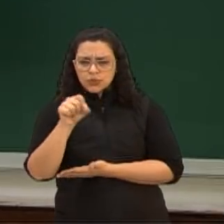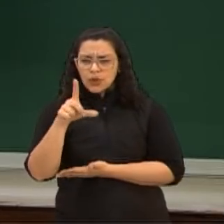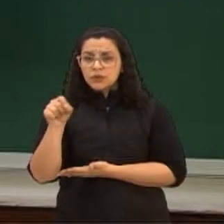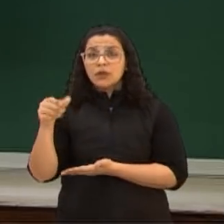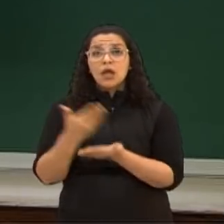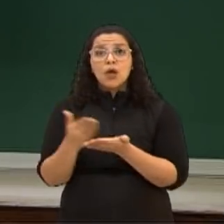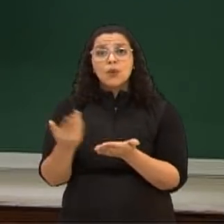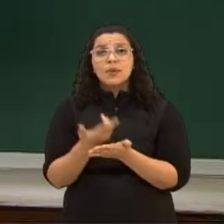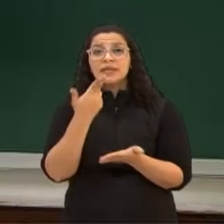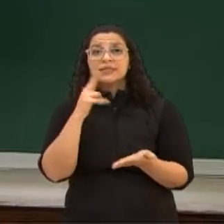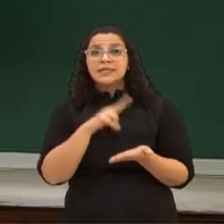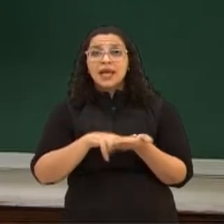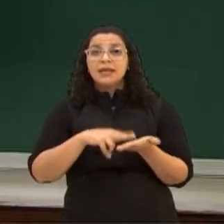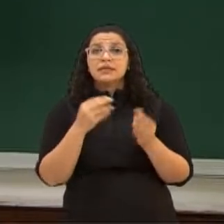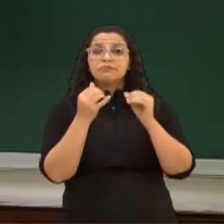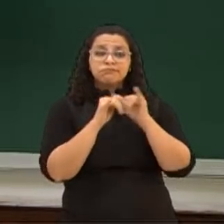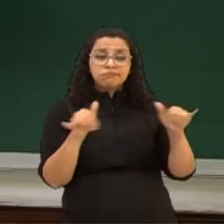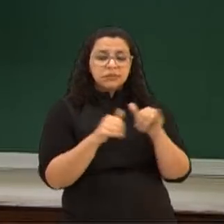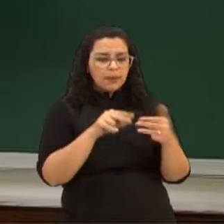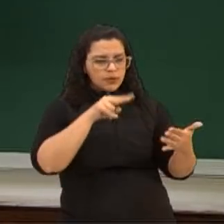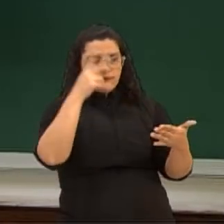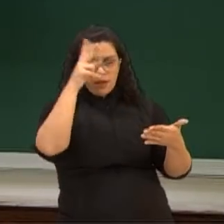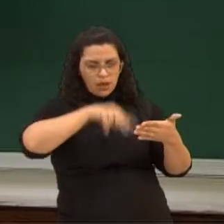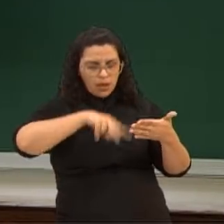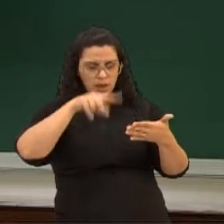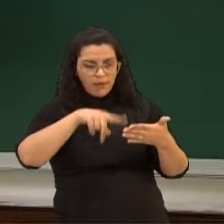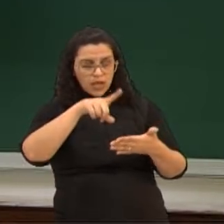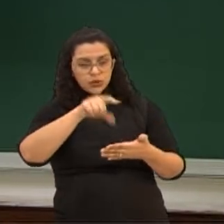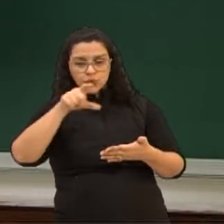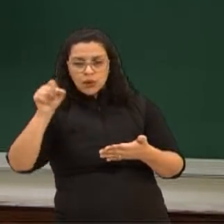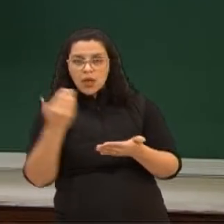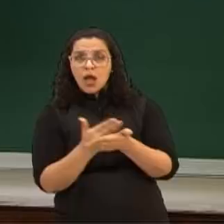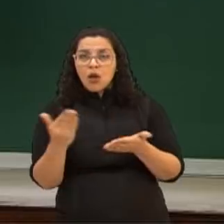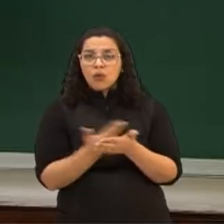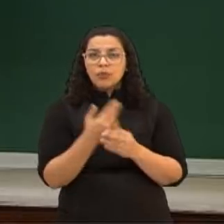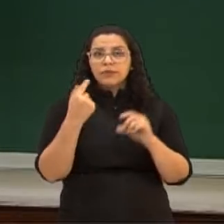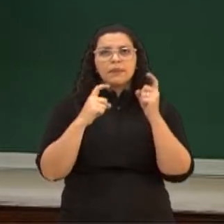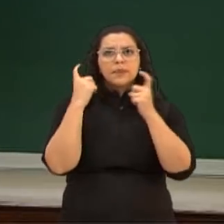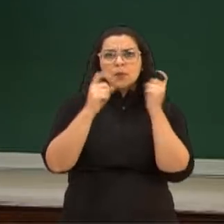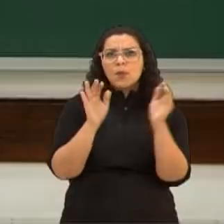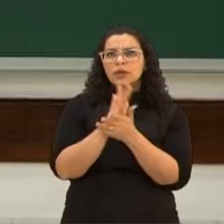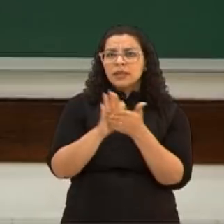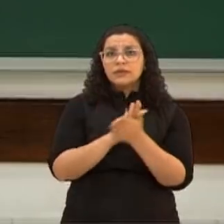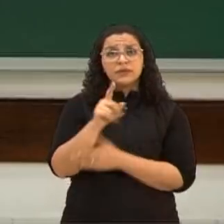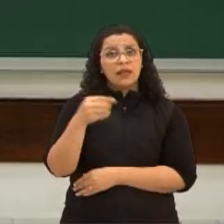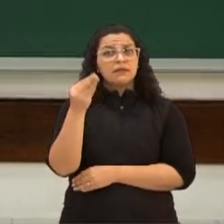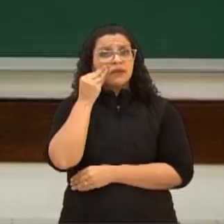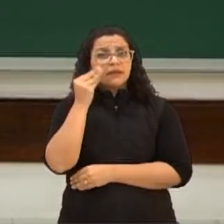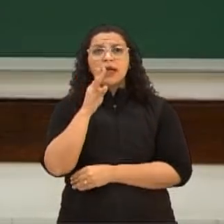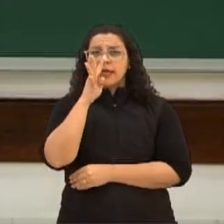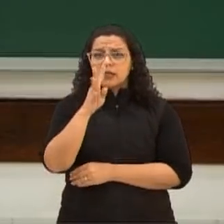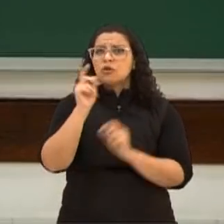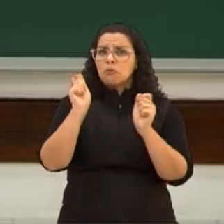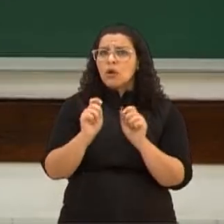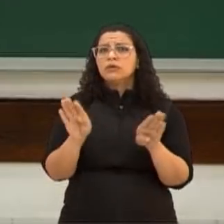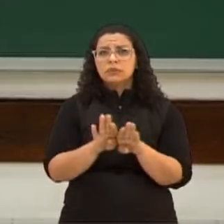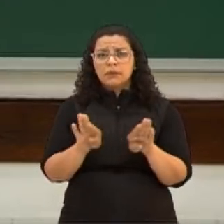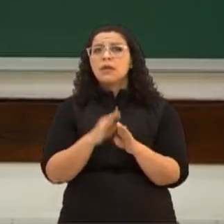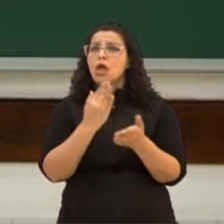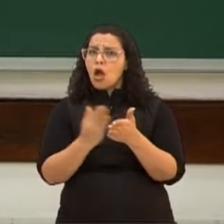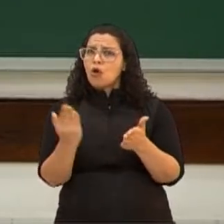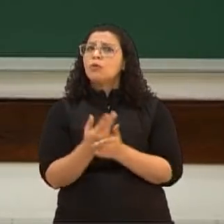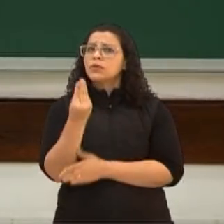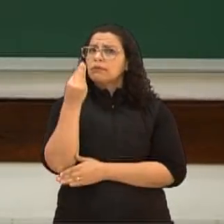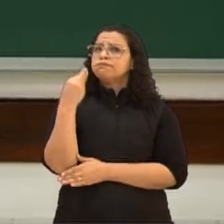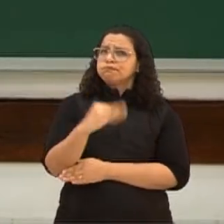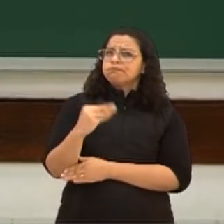serem publicadas. Alguém vai selecionar essas cartas. Mas não se preocupe, se você quiser criticar, eles selecionam também